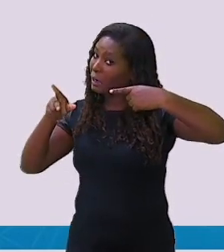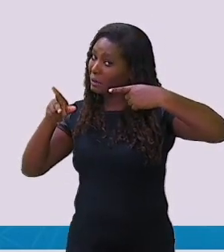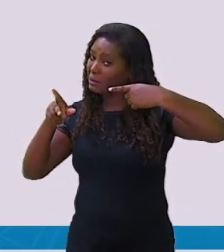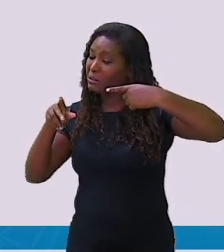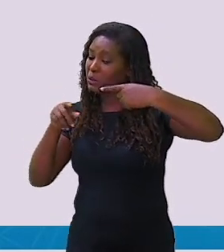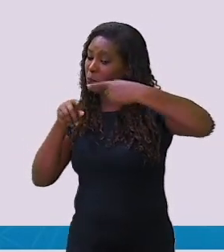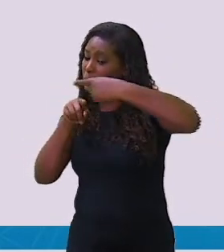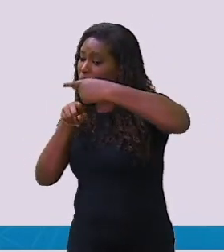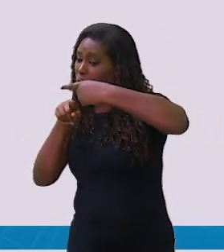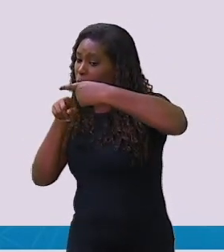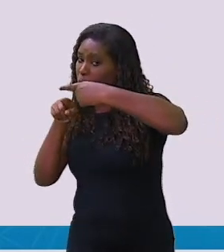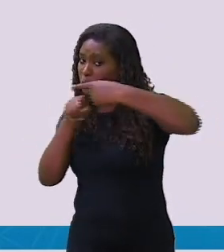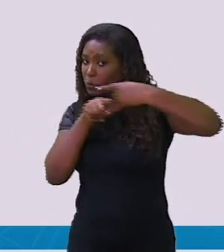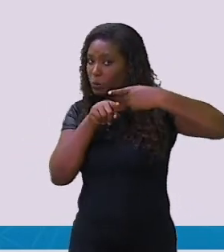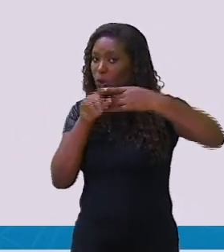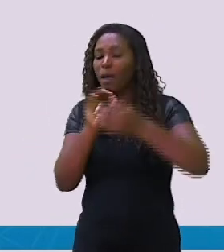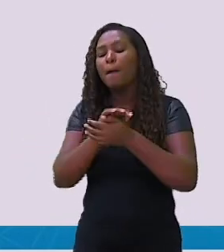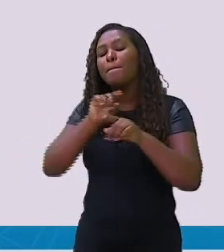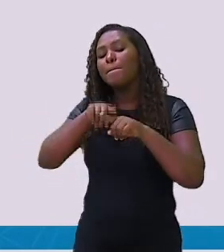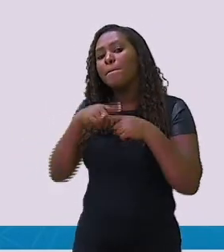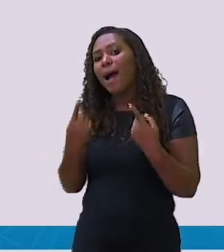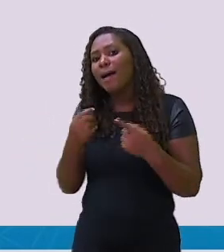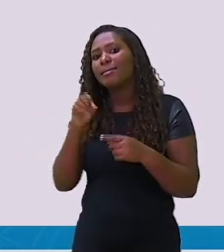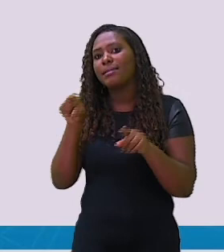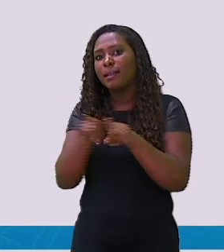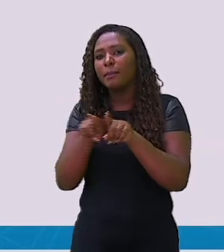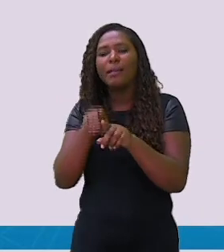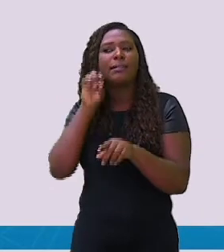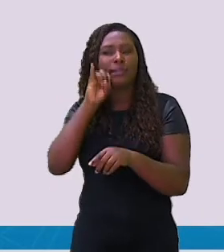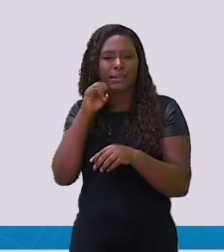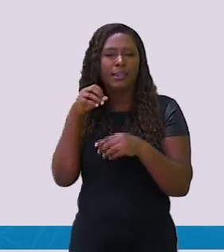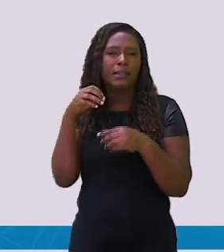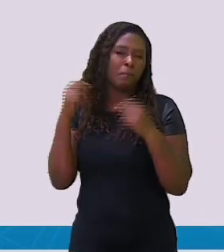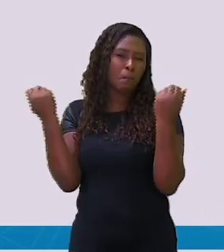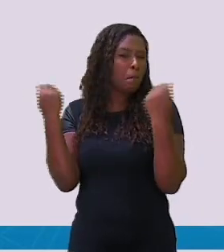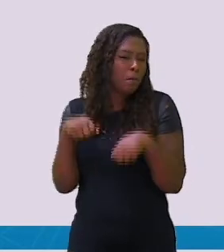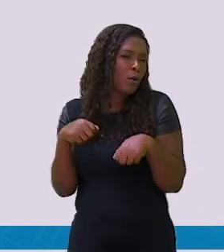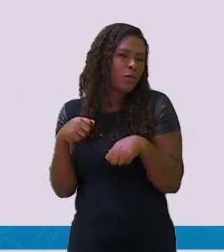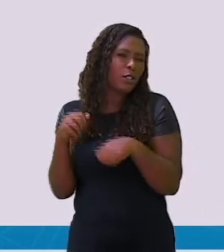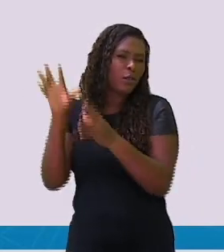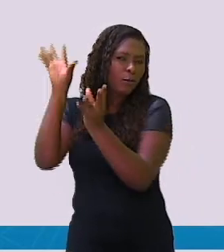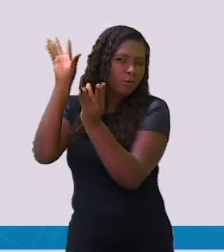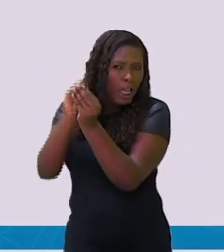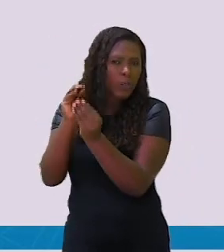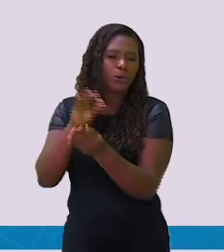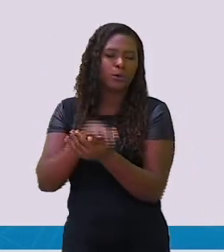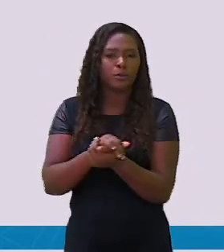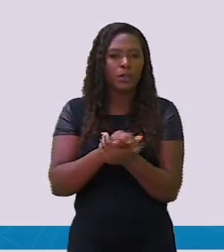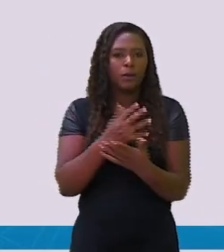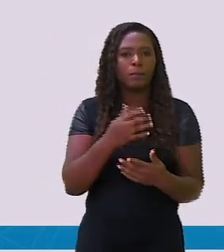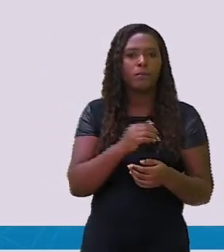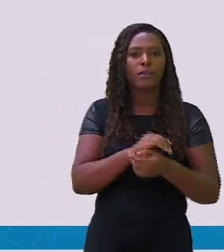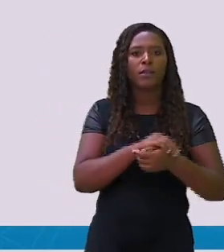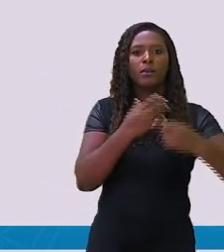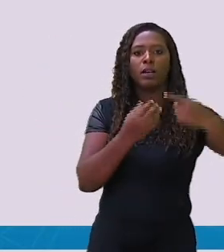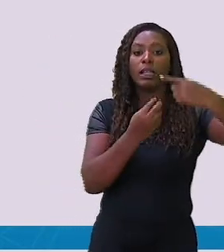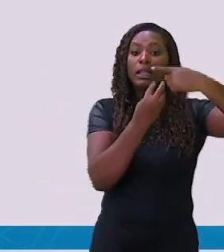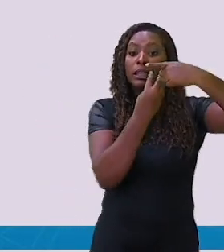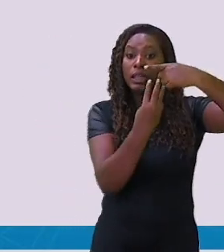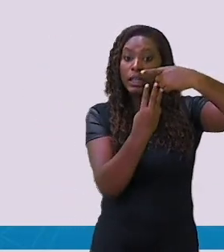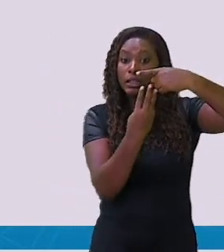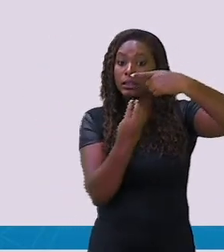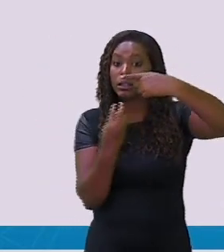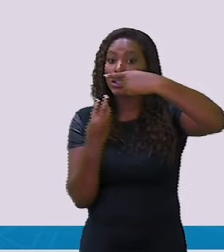simplificar o resultado se possível então vamos ver denominador três e dois então vamos aqui